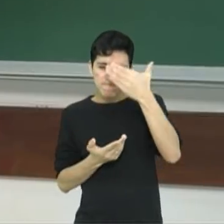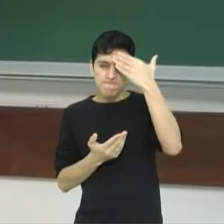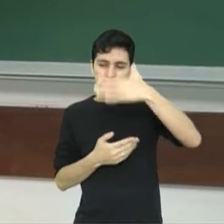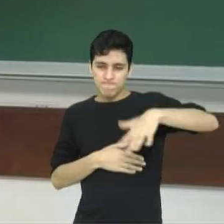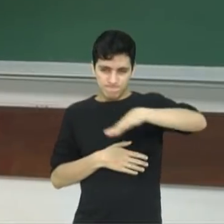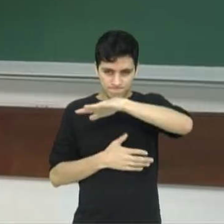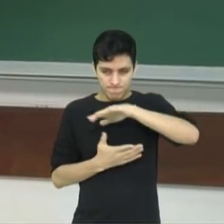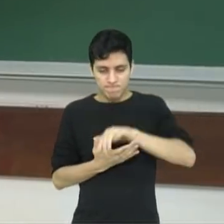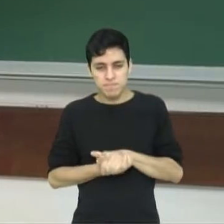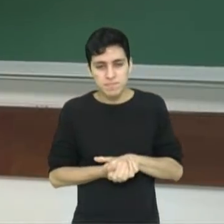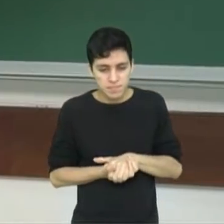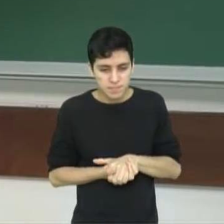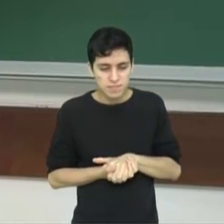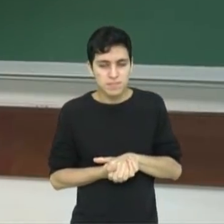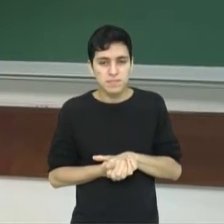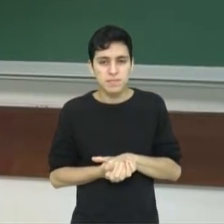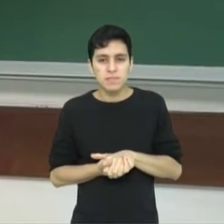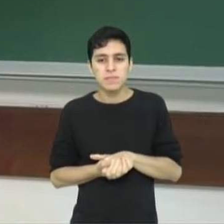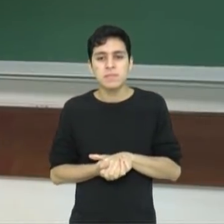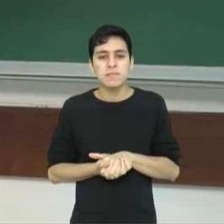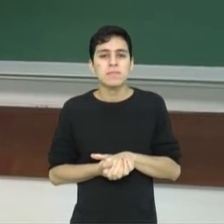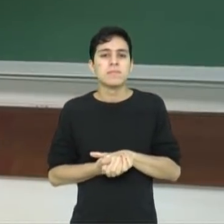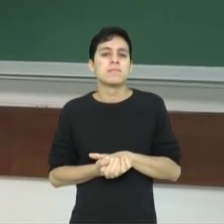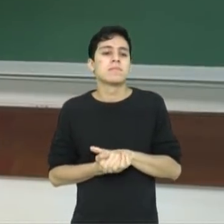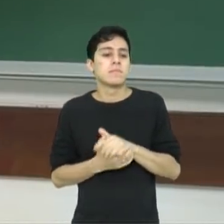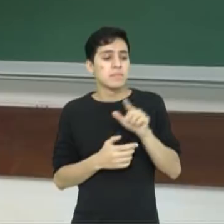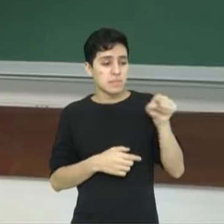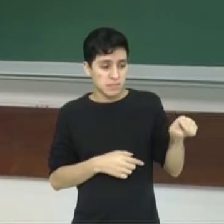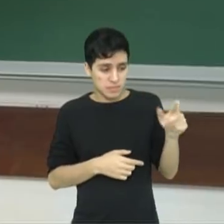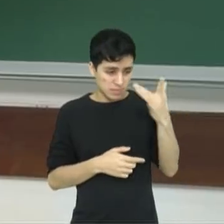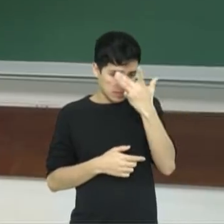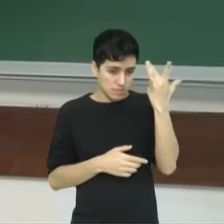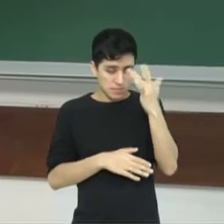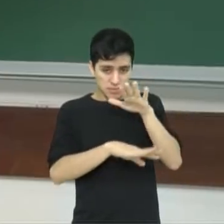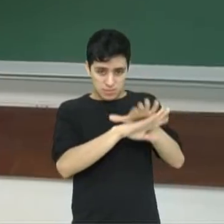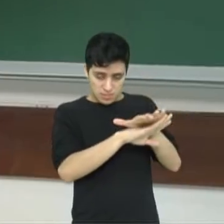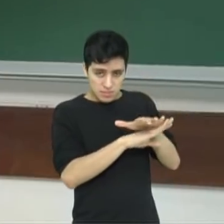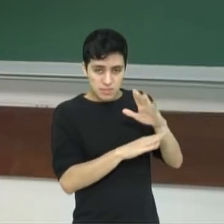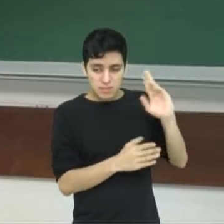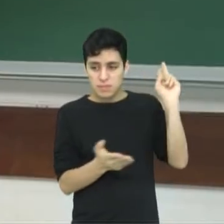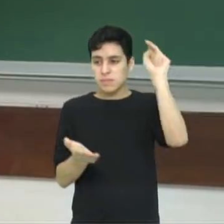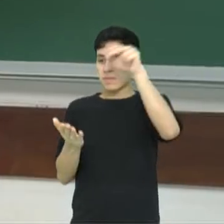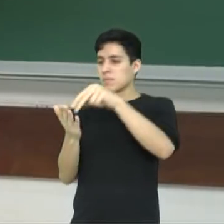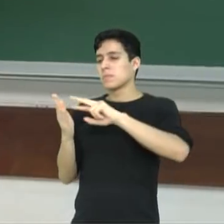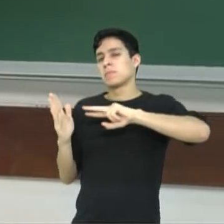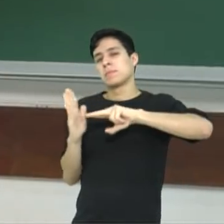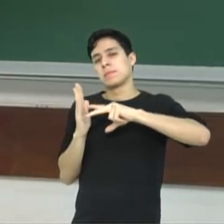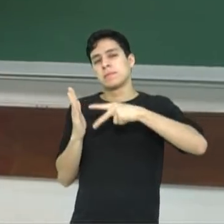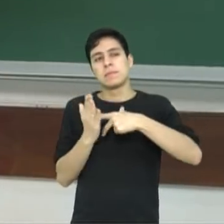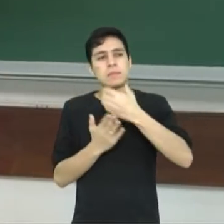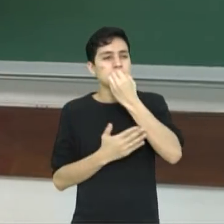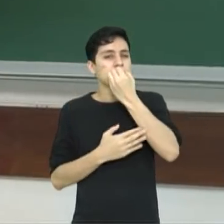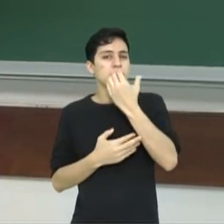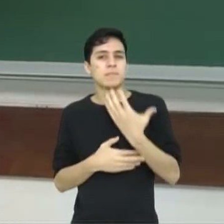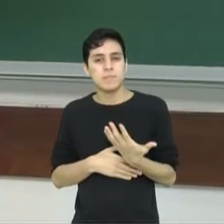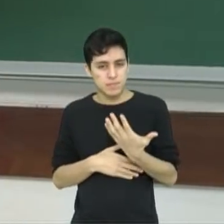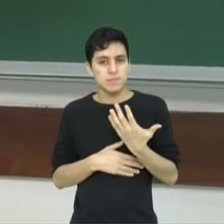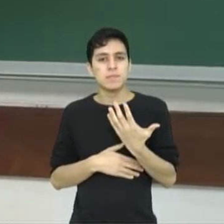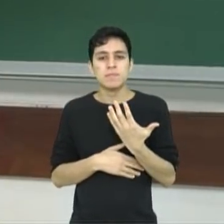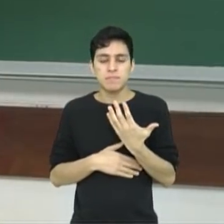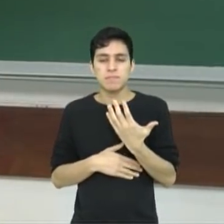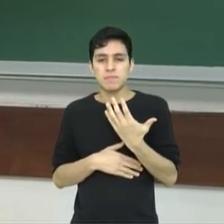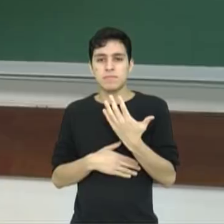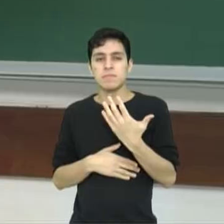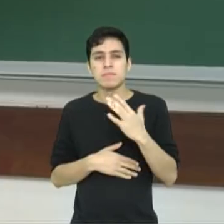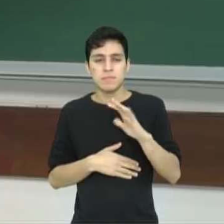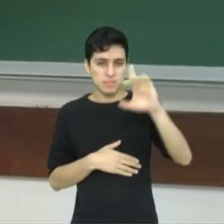do exército islâmico. Acabou que os califas ganharam, esses generais, e eles acabam tendo